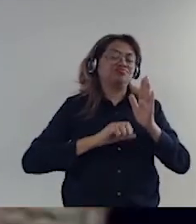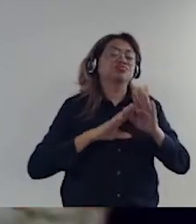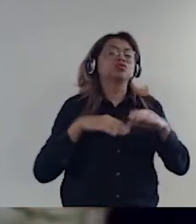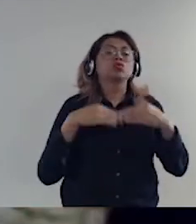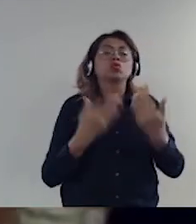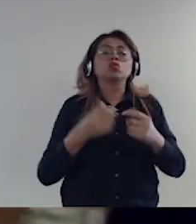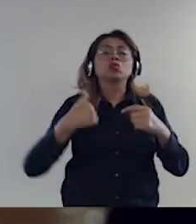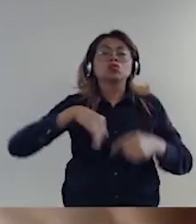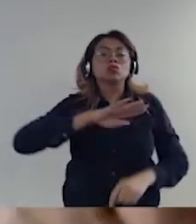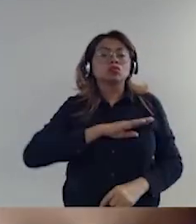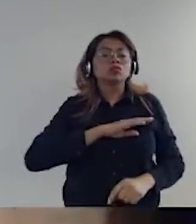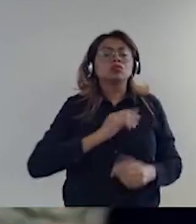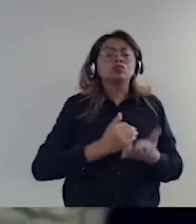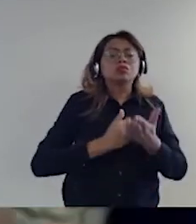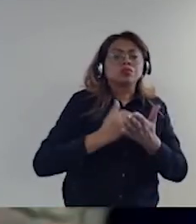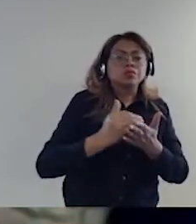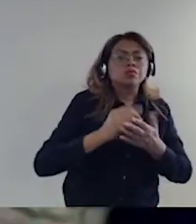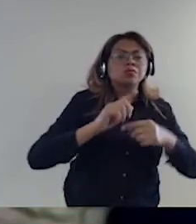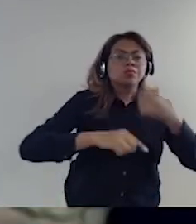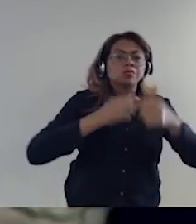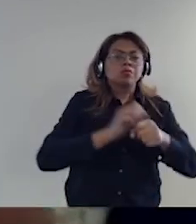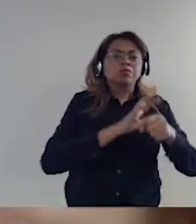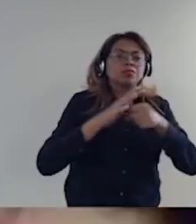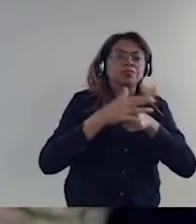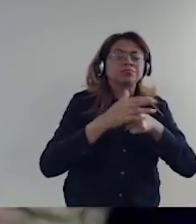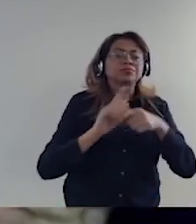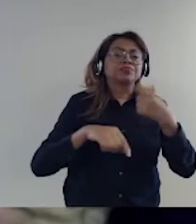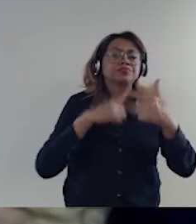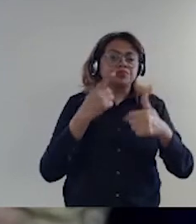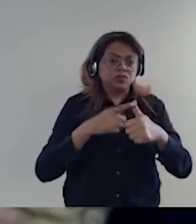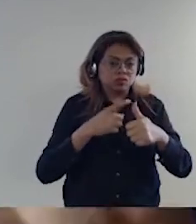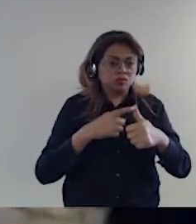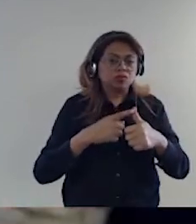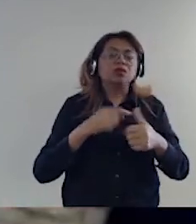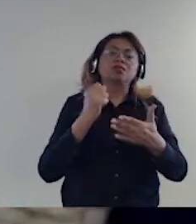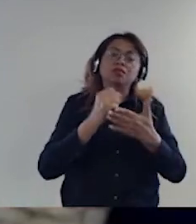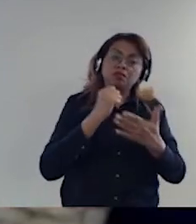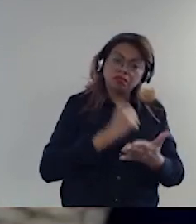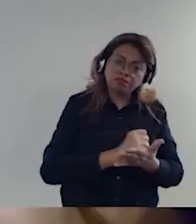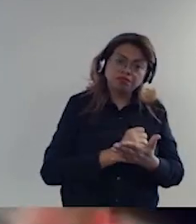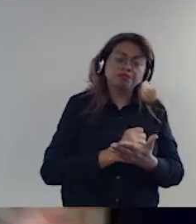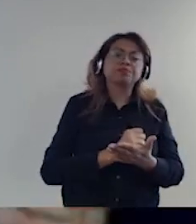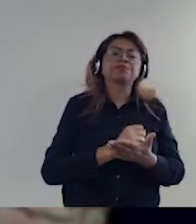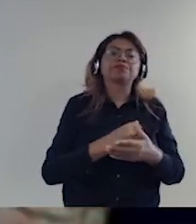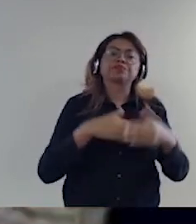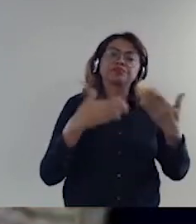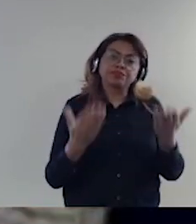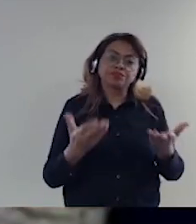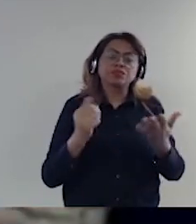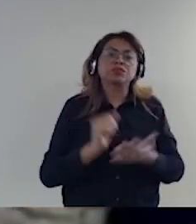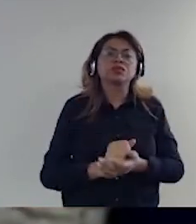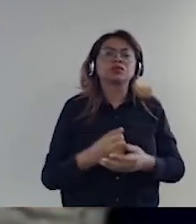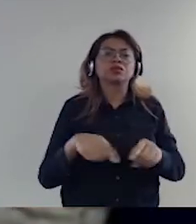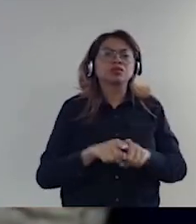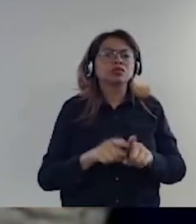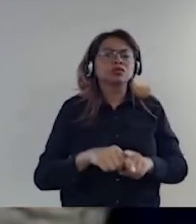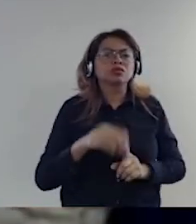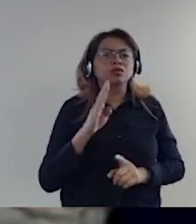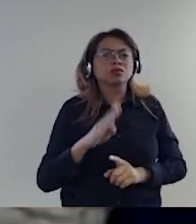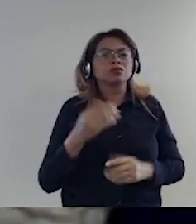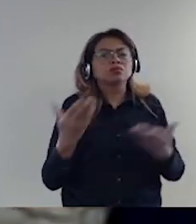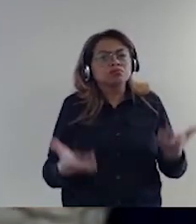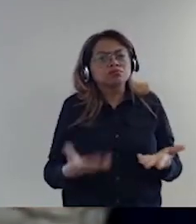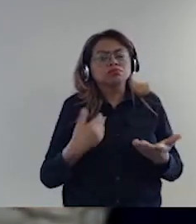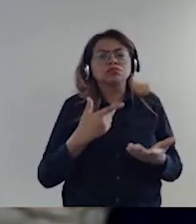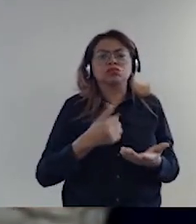que é que nós temos a partir daqui? Nós temos um título de legitimação, de deveres de prestação, de deveres de prestar, que já não está